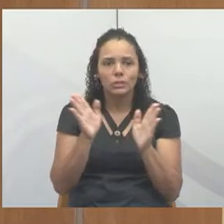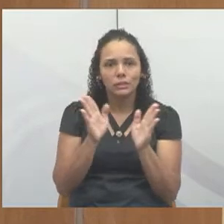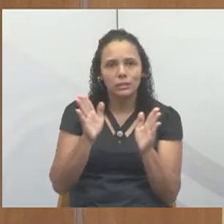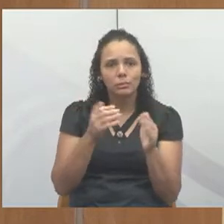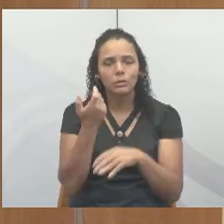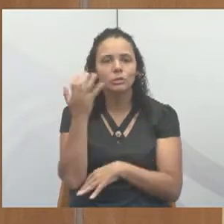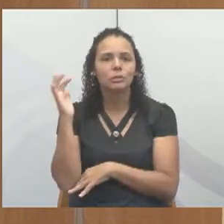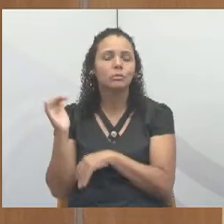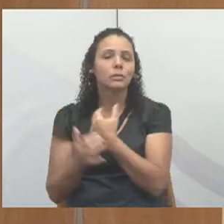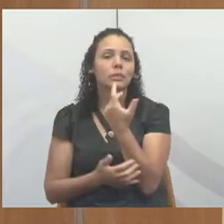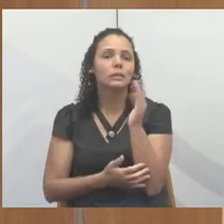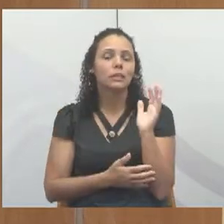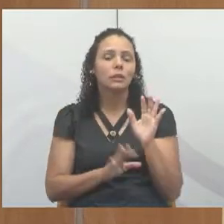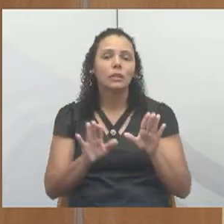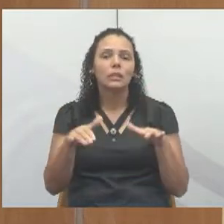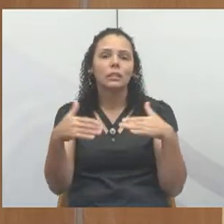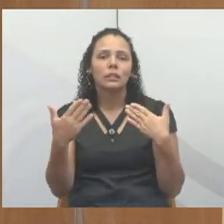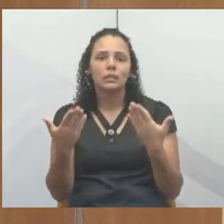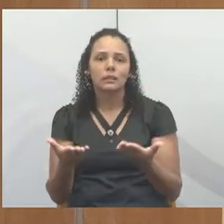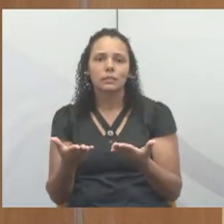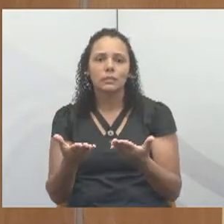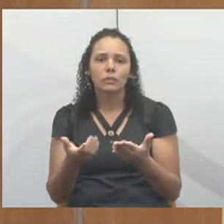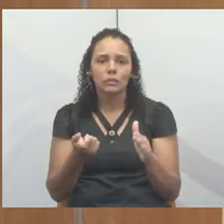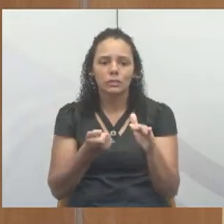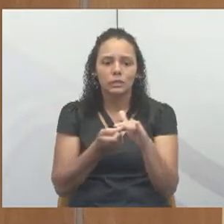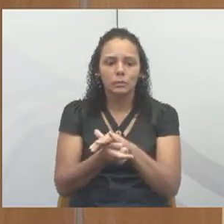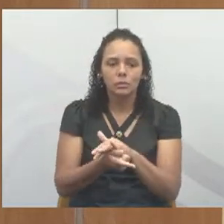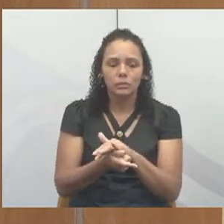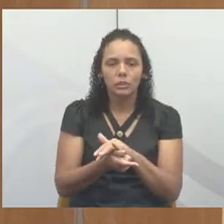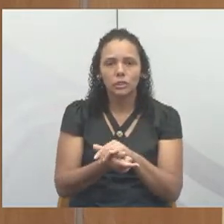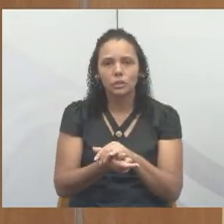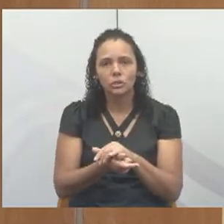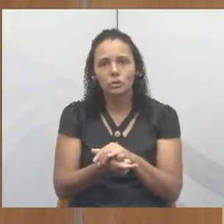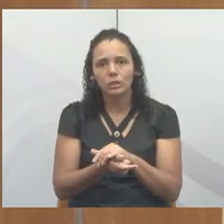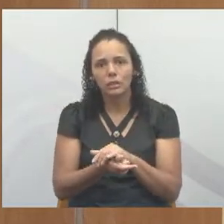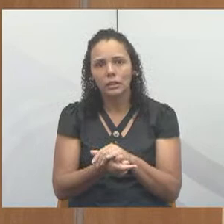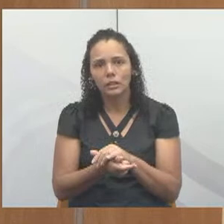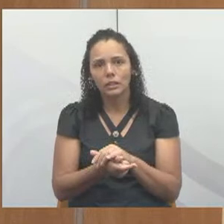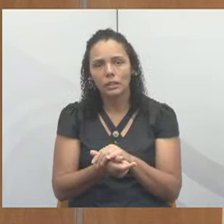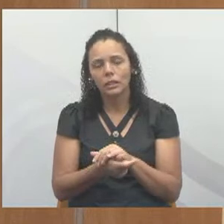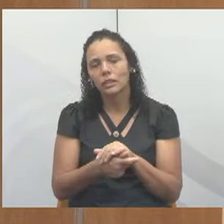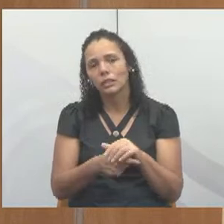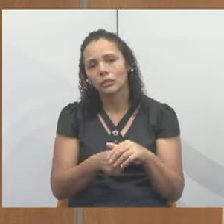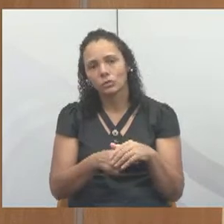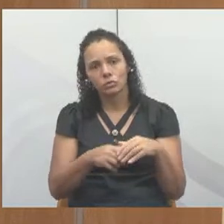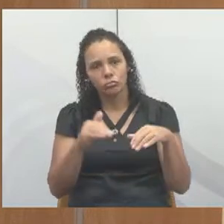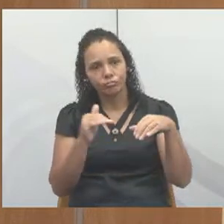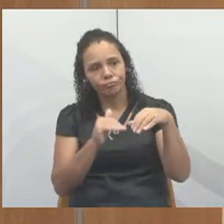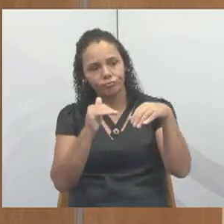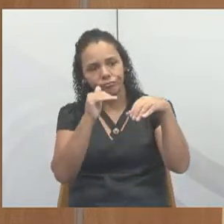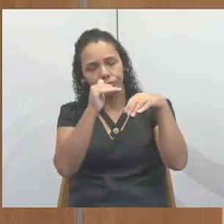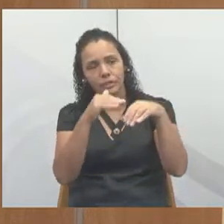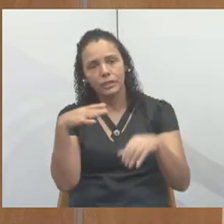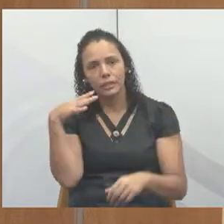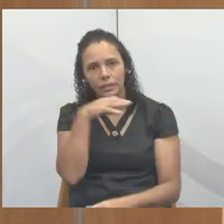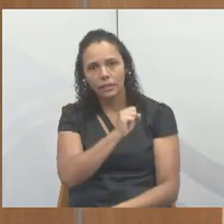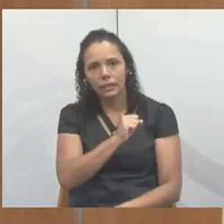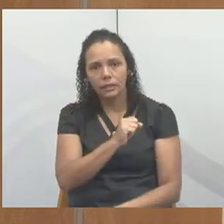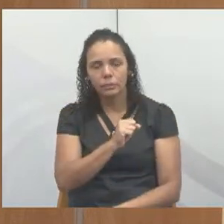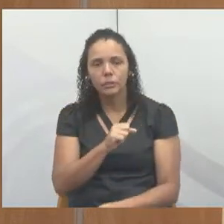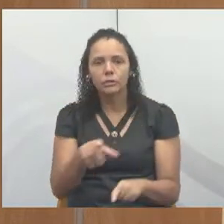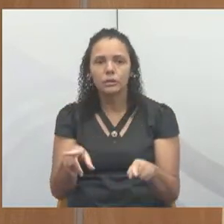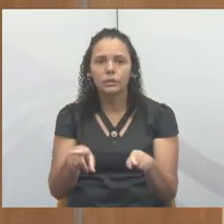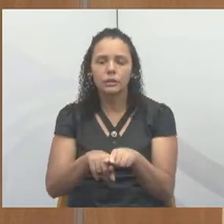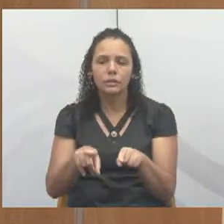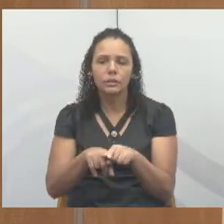ambiental. Então, a princípio, a gente tem investido nos columbários, que é mais rápida a solução e também garante para